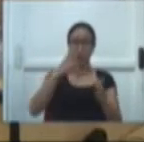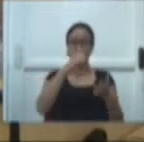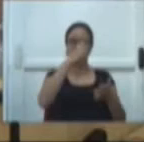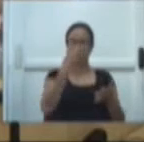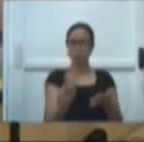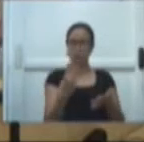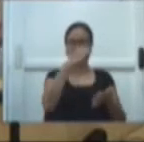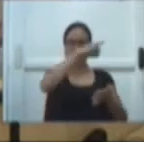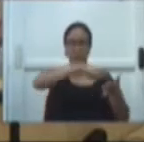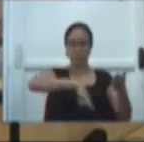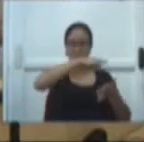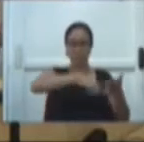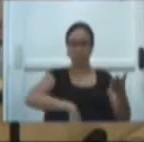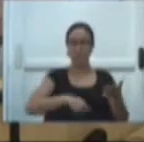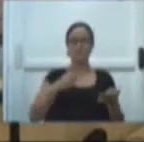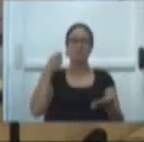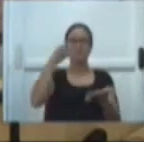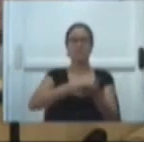município de Limeira.